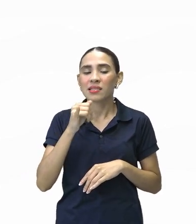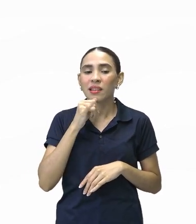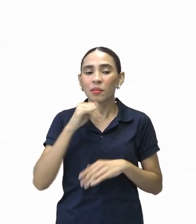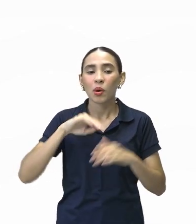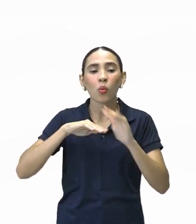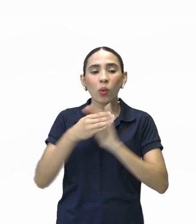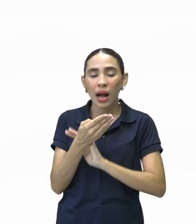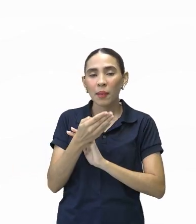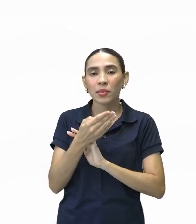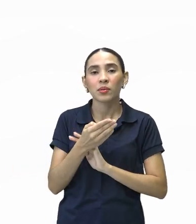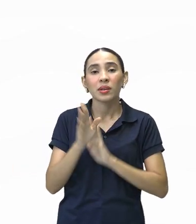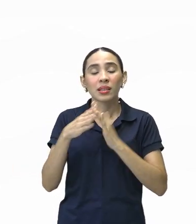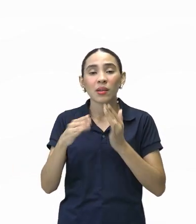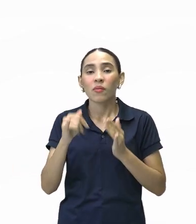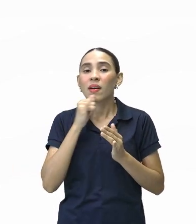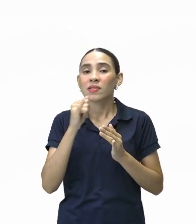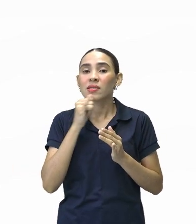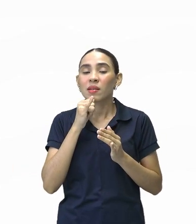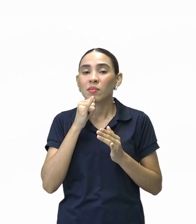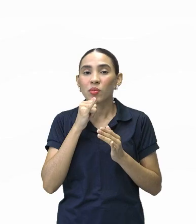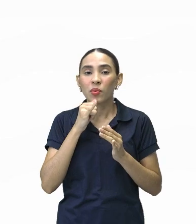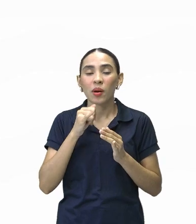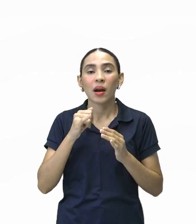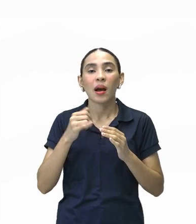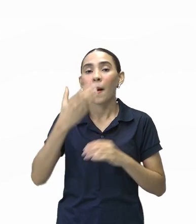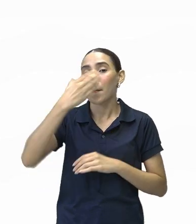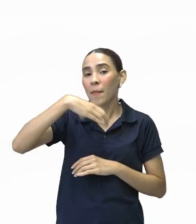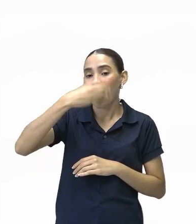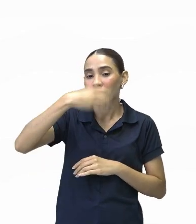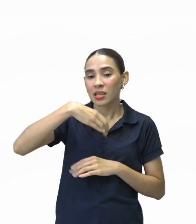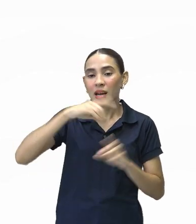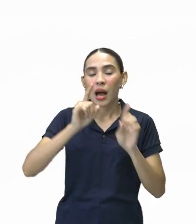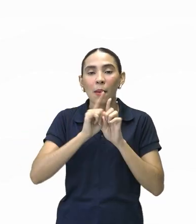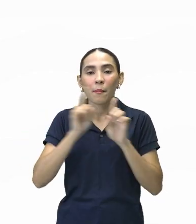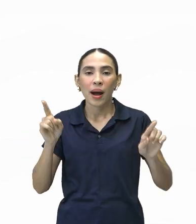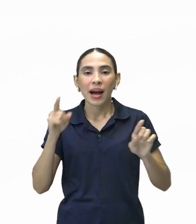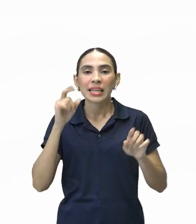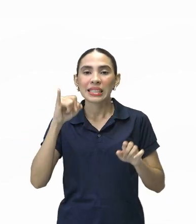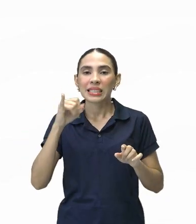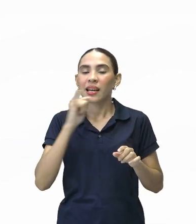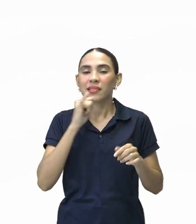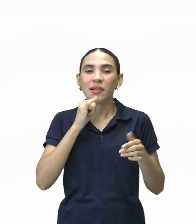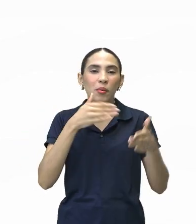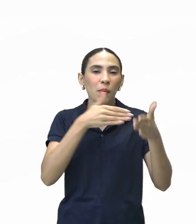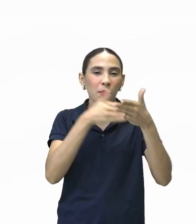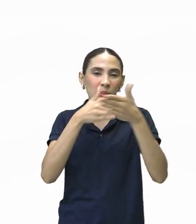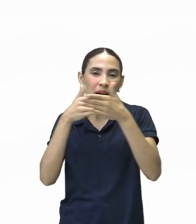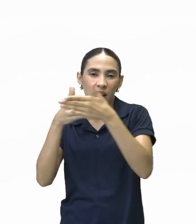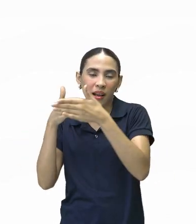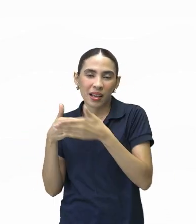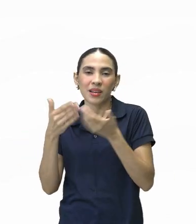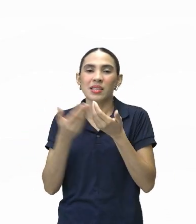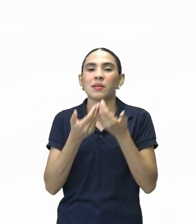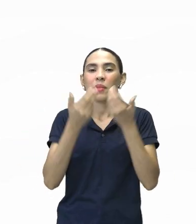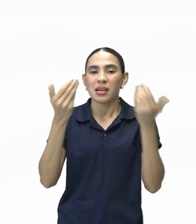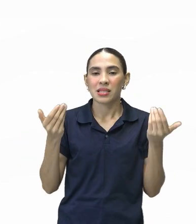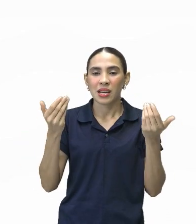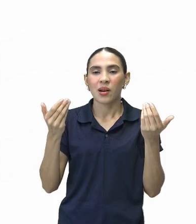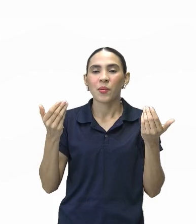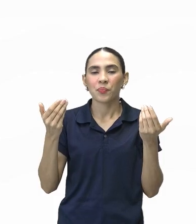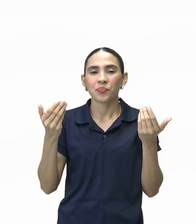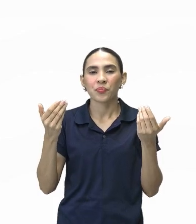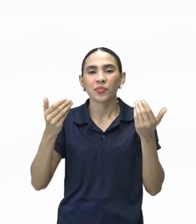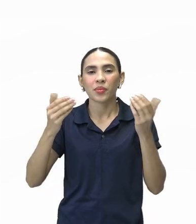nutricional, ou seja, elas optam pela maçã. Só que com as barreiras físicas, né? Ou seja, com a separação